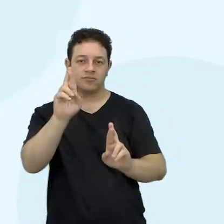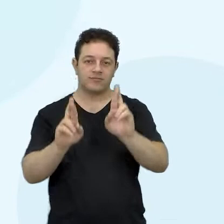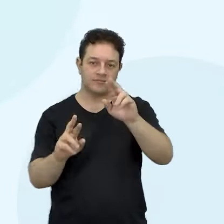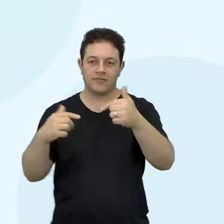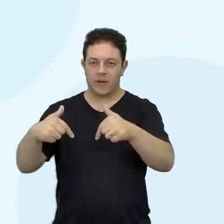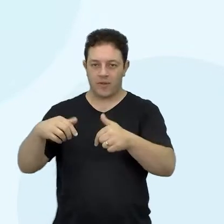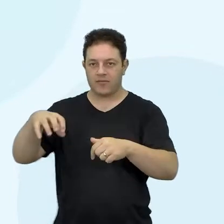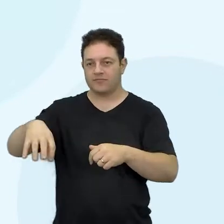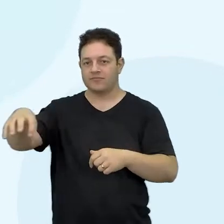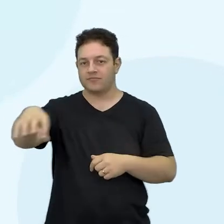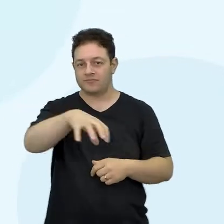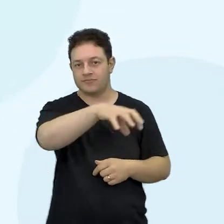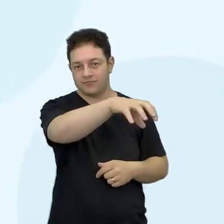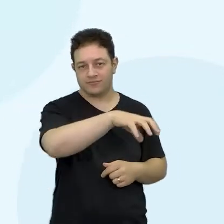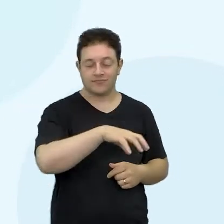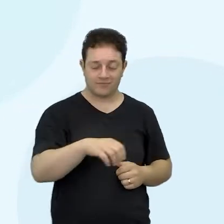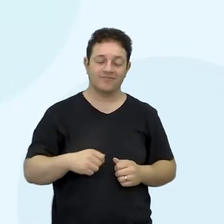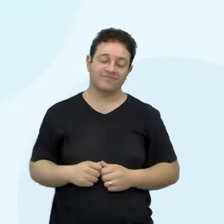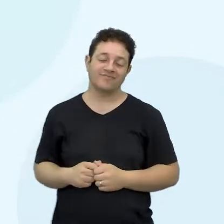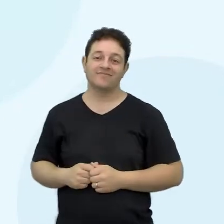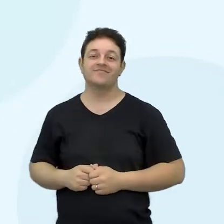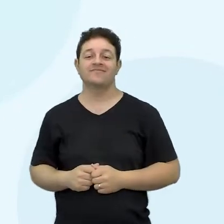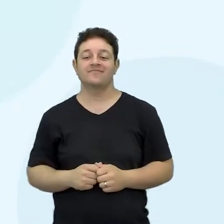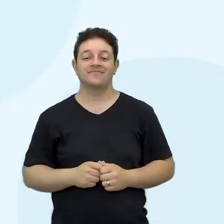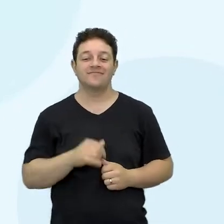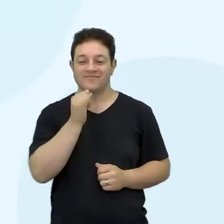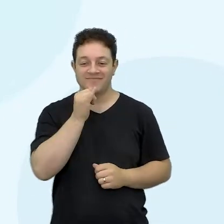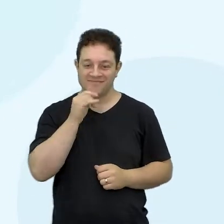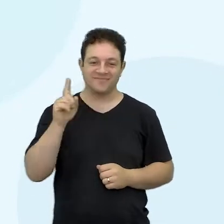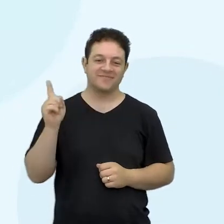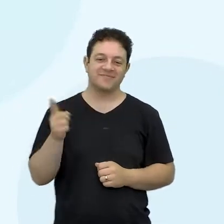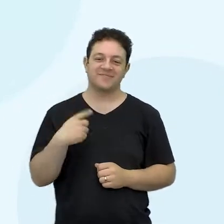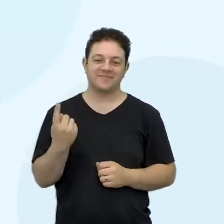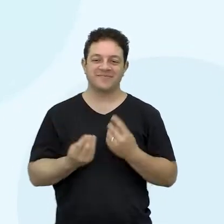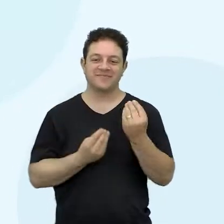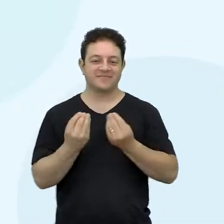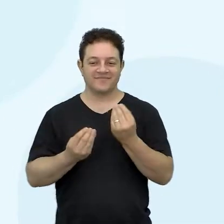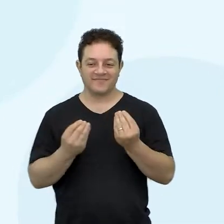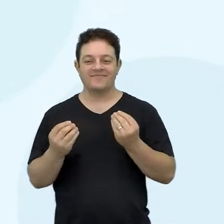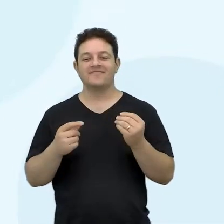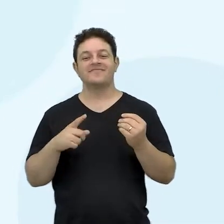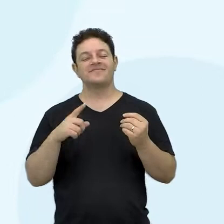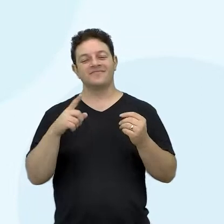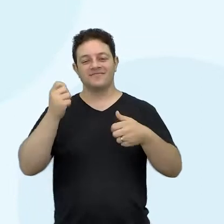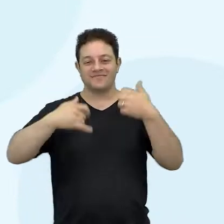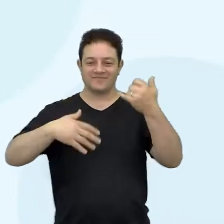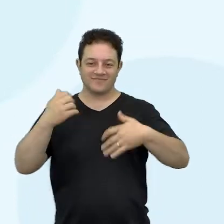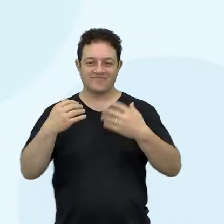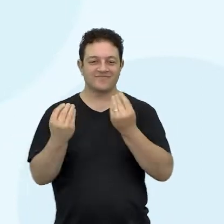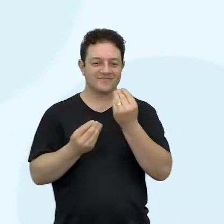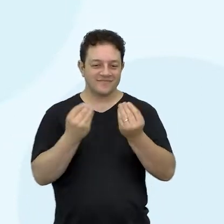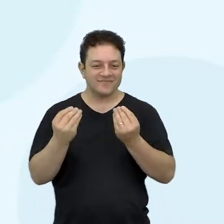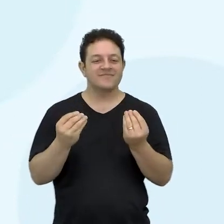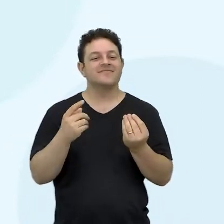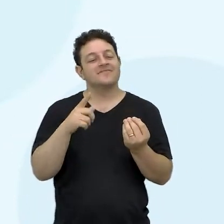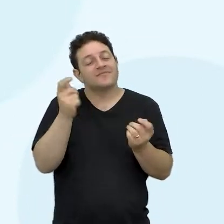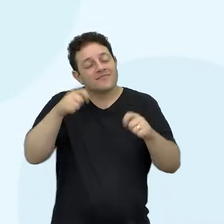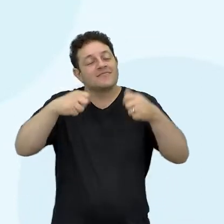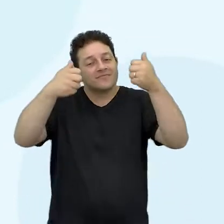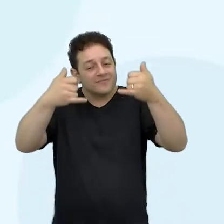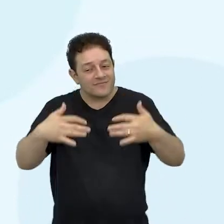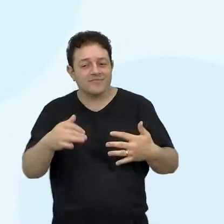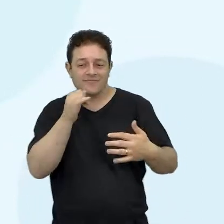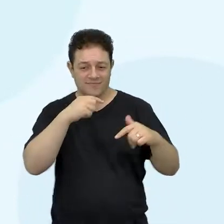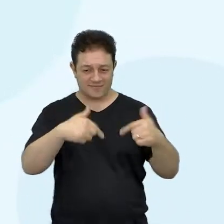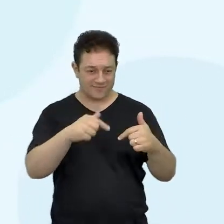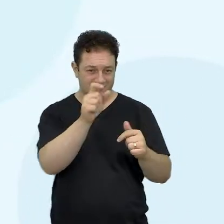processo todo, né? Então, para falar do trabalho dos trabalhadores, nós temos que falar também, por exemplo, que